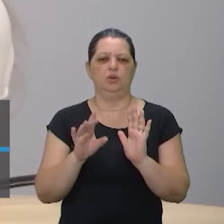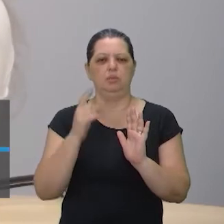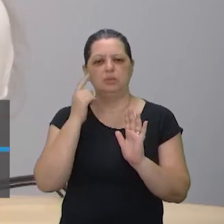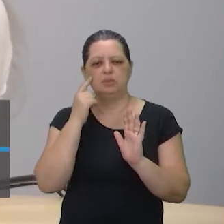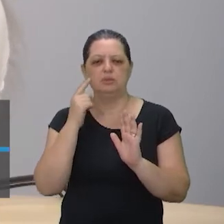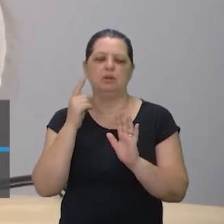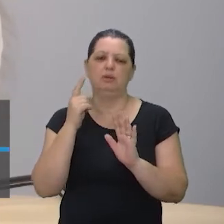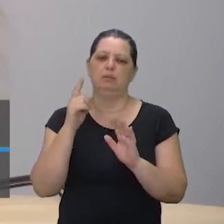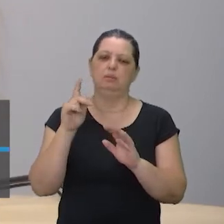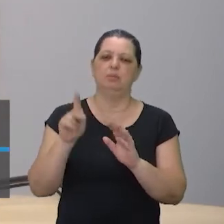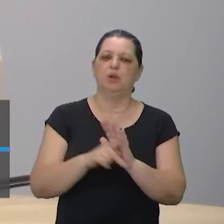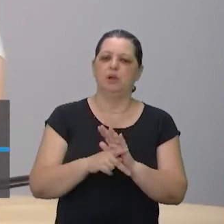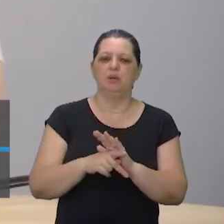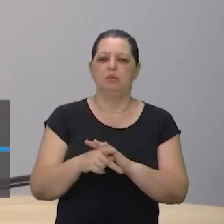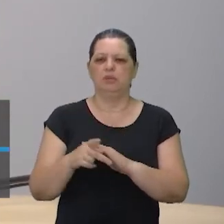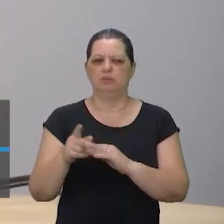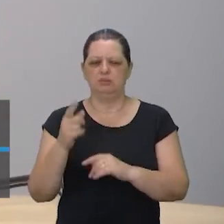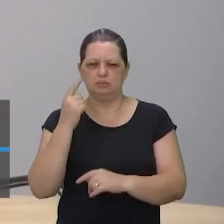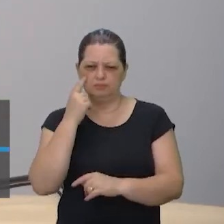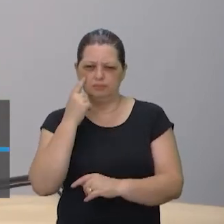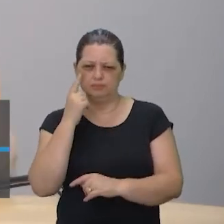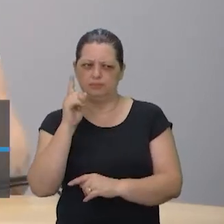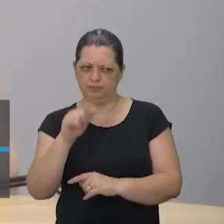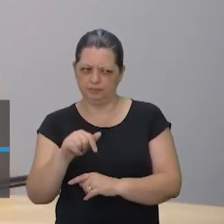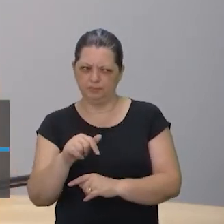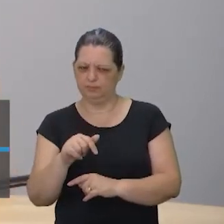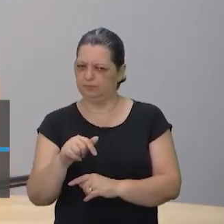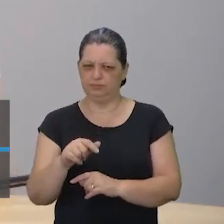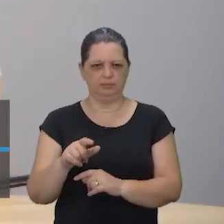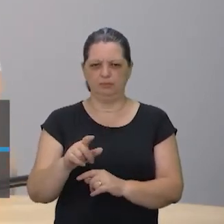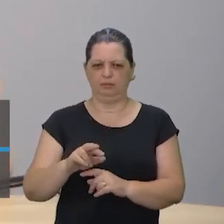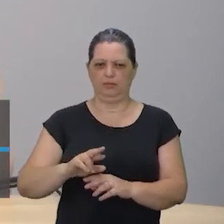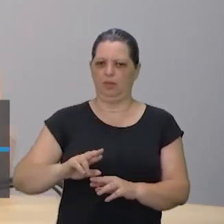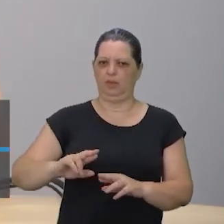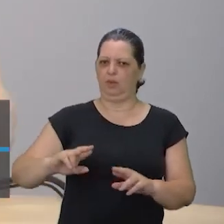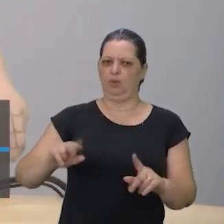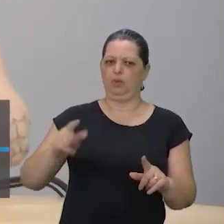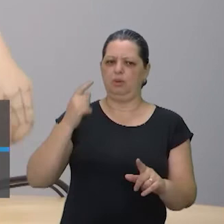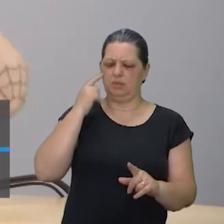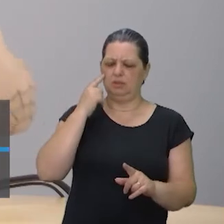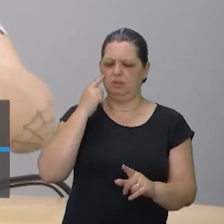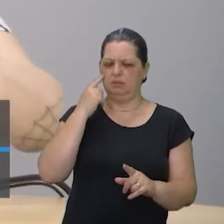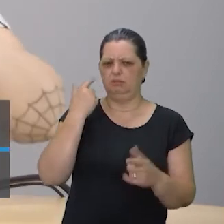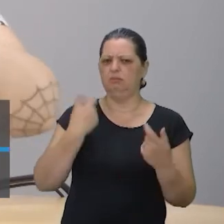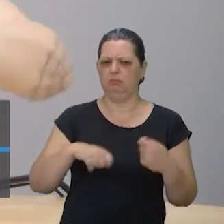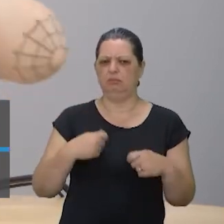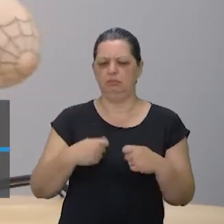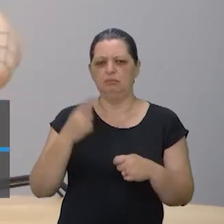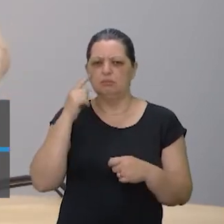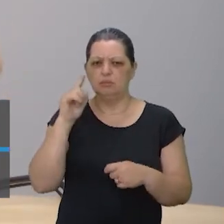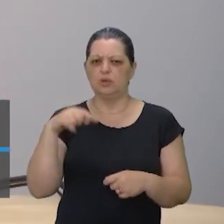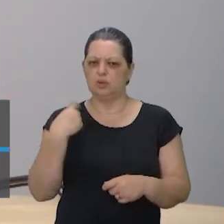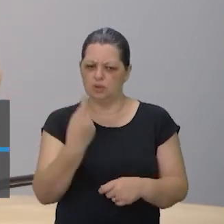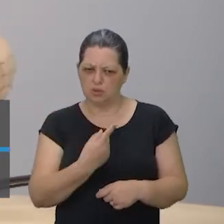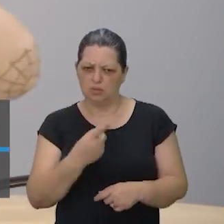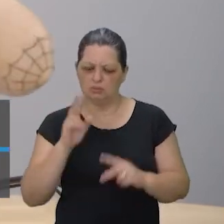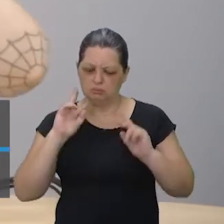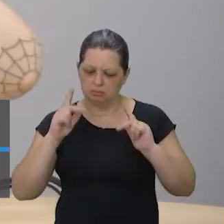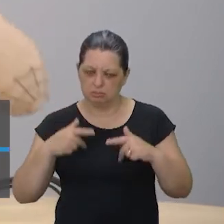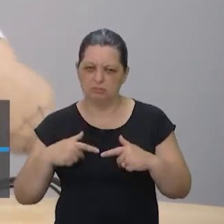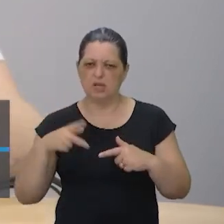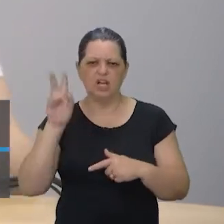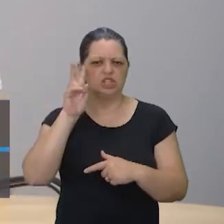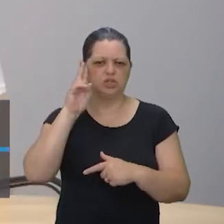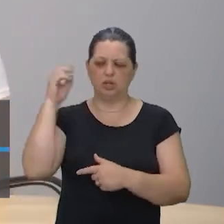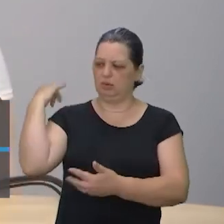consolacionista, mas a ideia de... Não é vitimista. Não é vitimista. Vamos pensar aqui sobre a gente, sobre a nossa história, e o